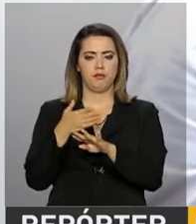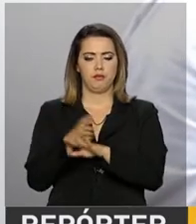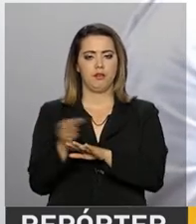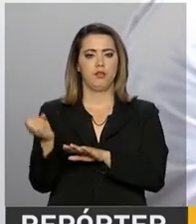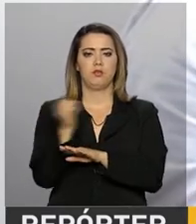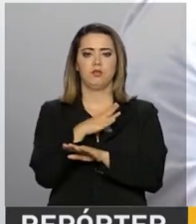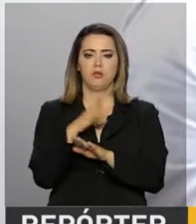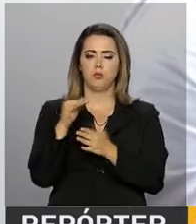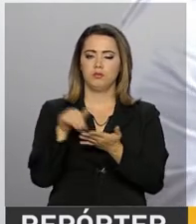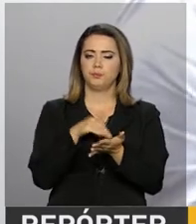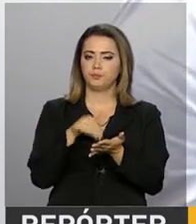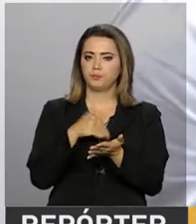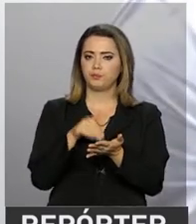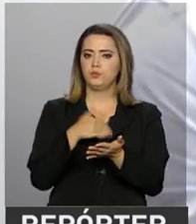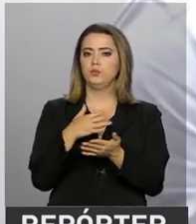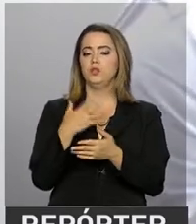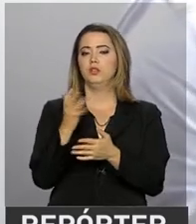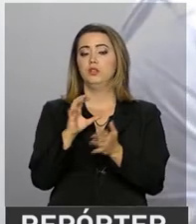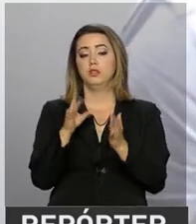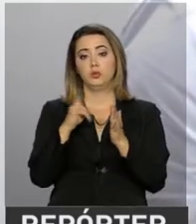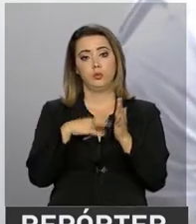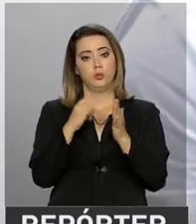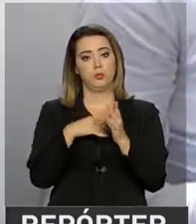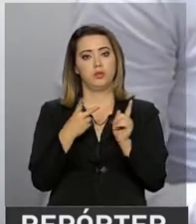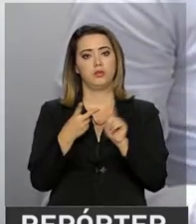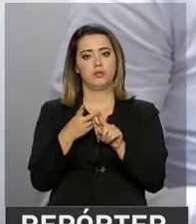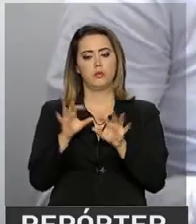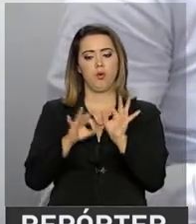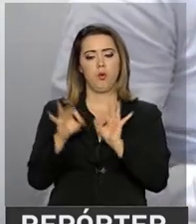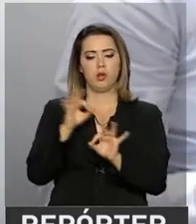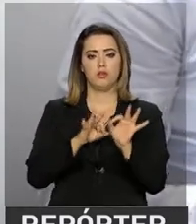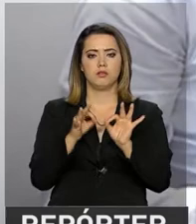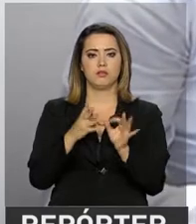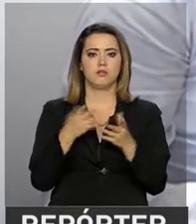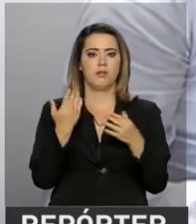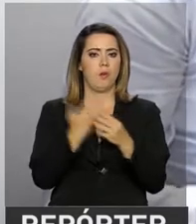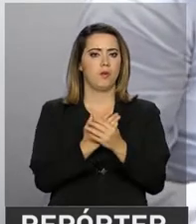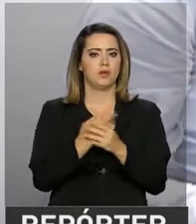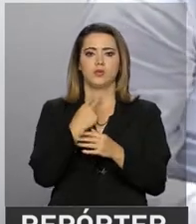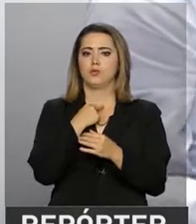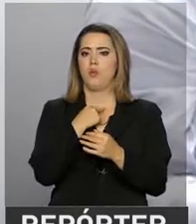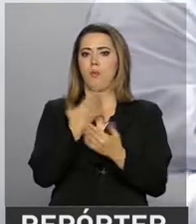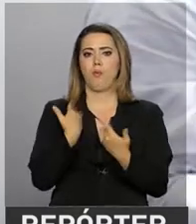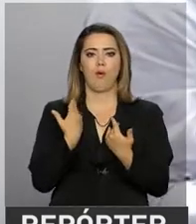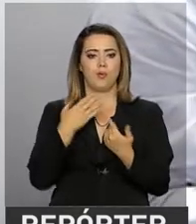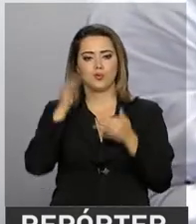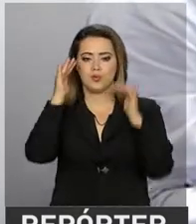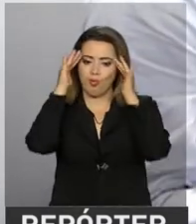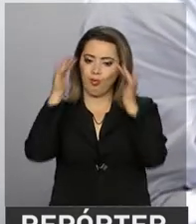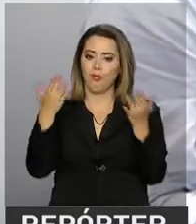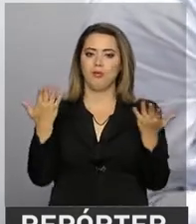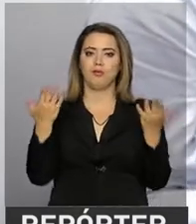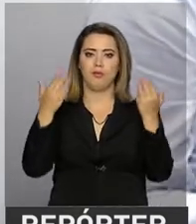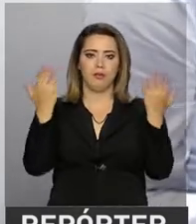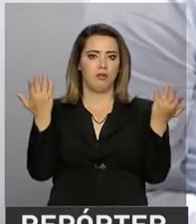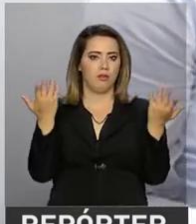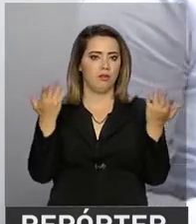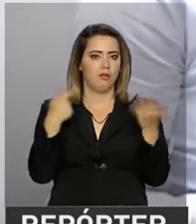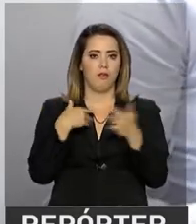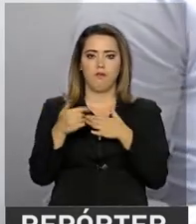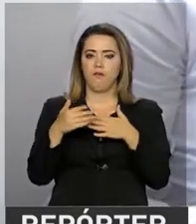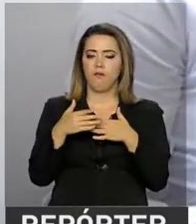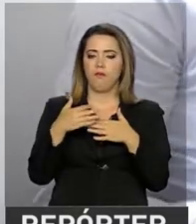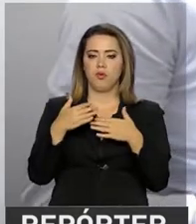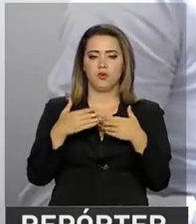cadastrais e organizar os seus processos que é eu não posso não seguir mais a legislação aquele famoso